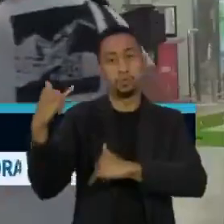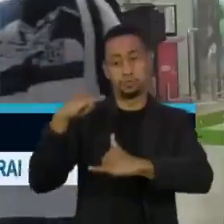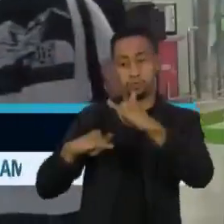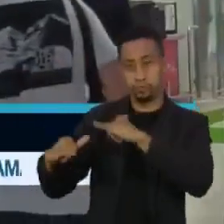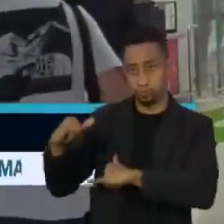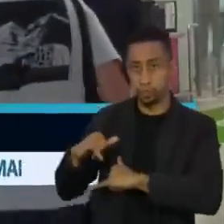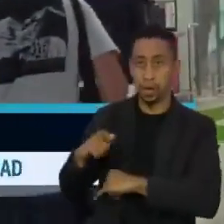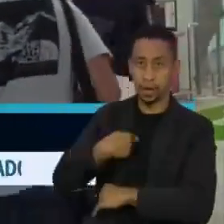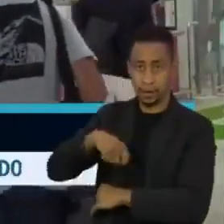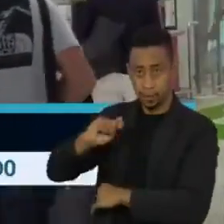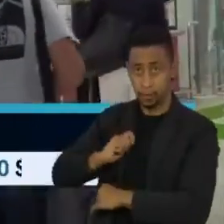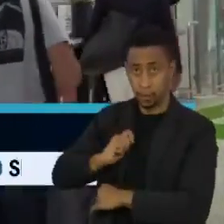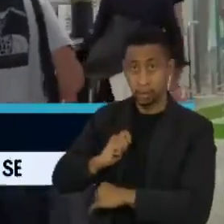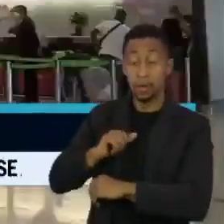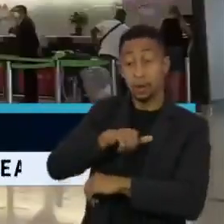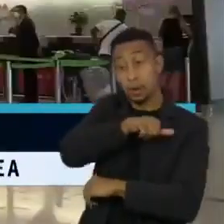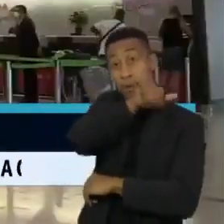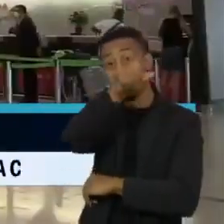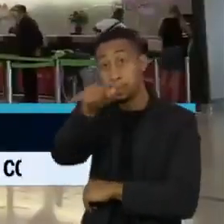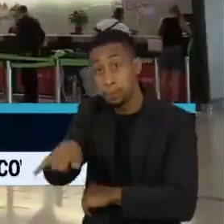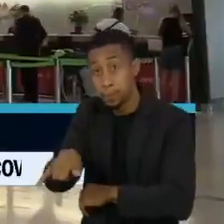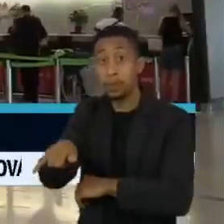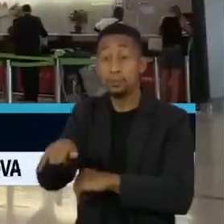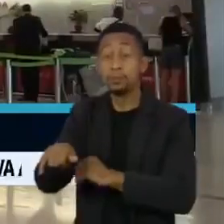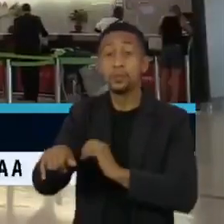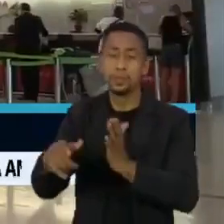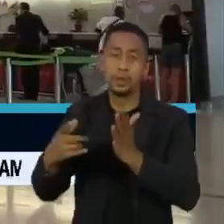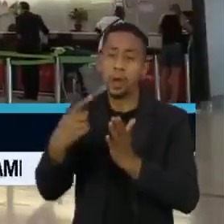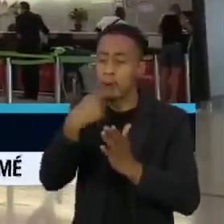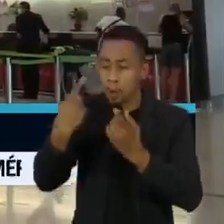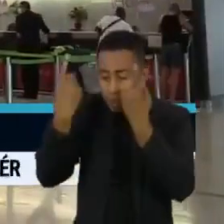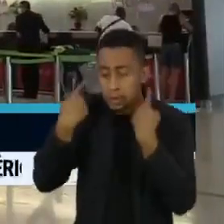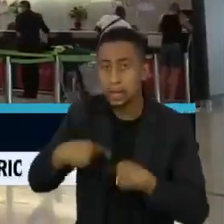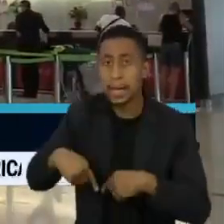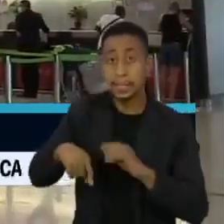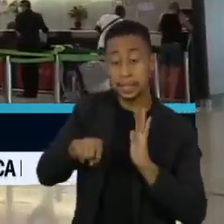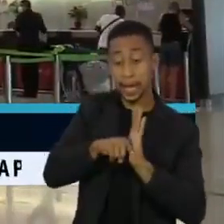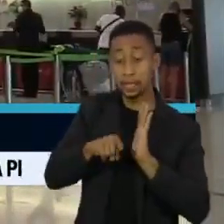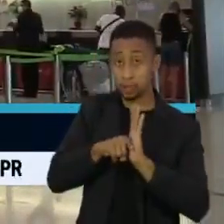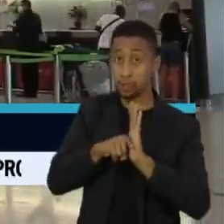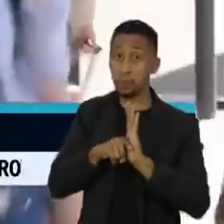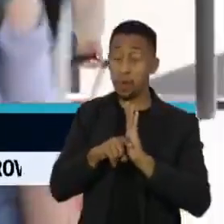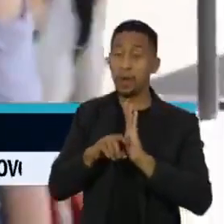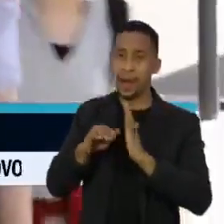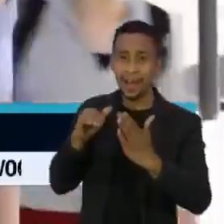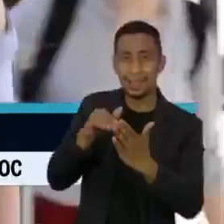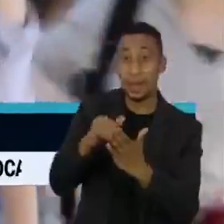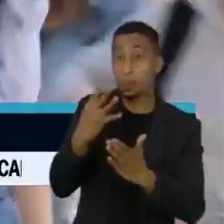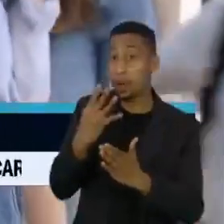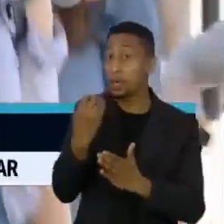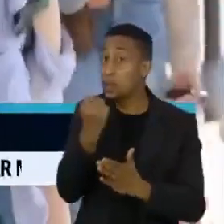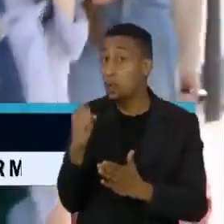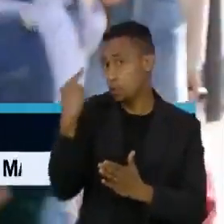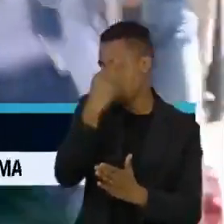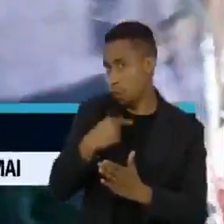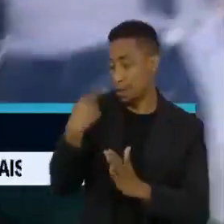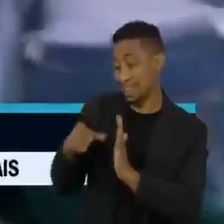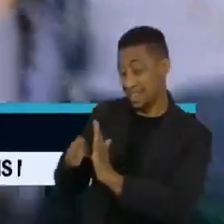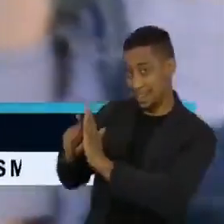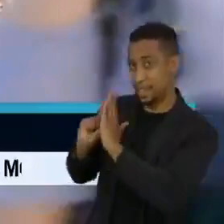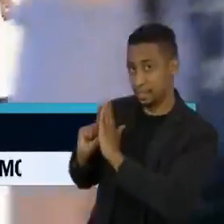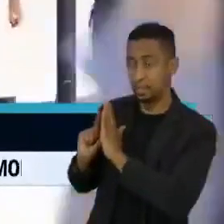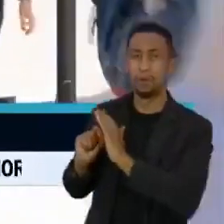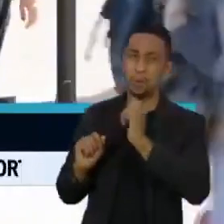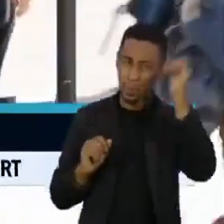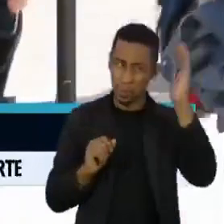europeu podem entrar apenas com teste negativo até 48 horas antes do embarque. O Brasil está nas